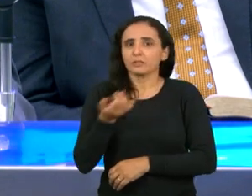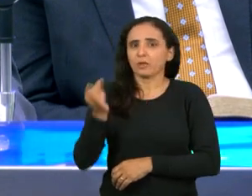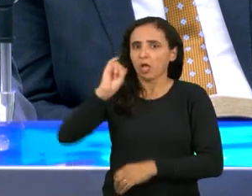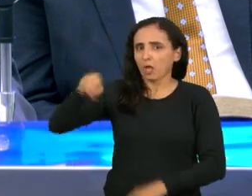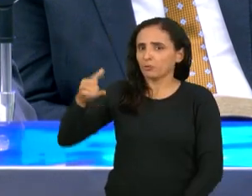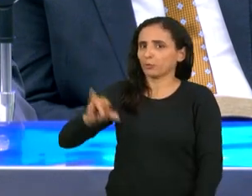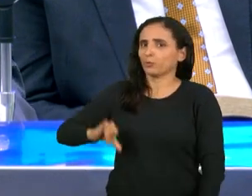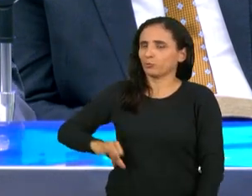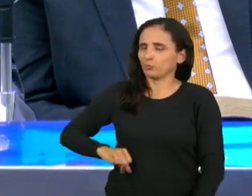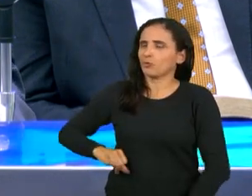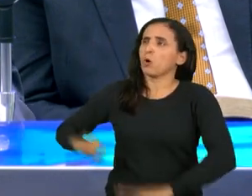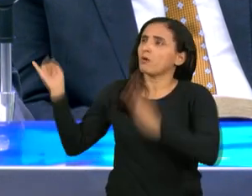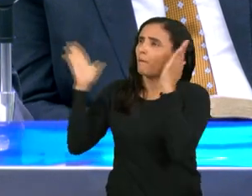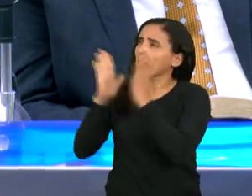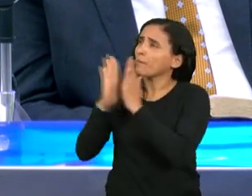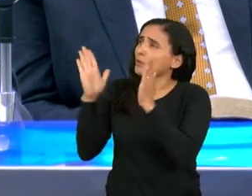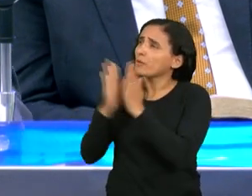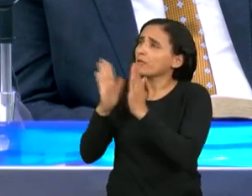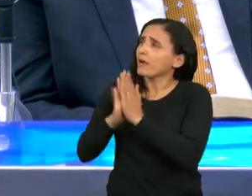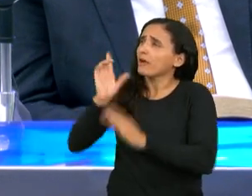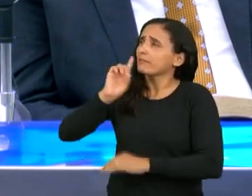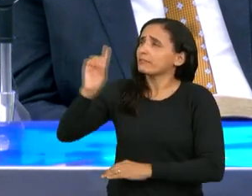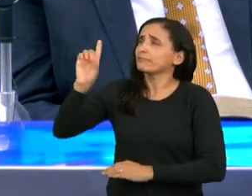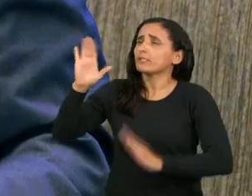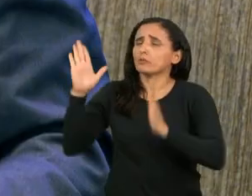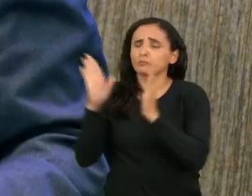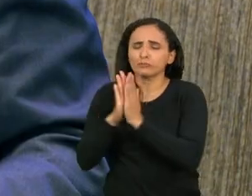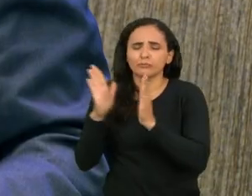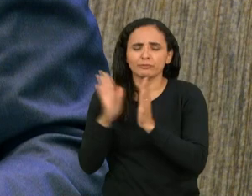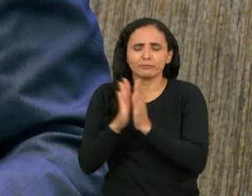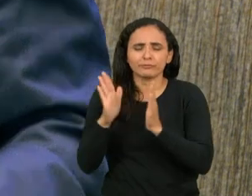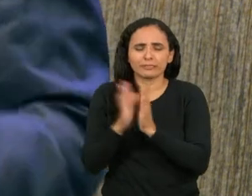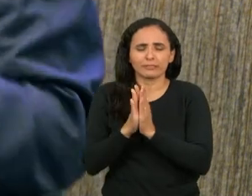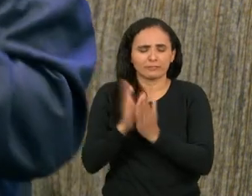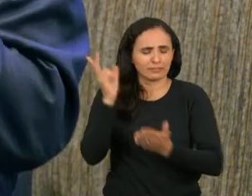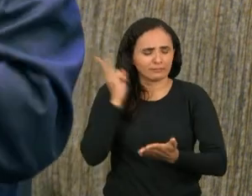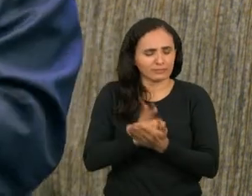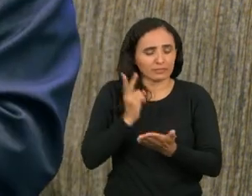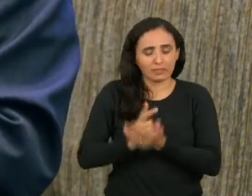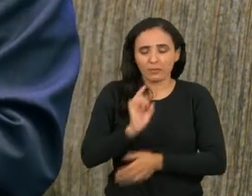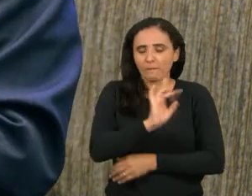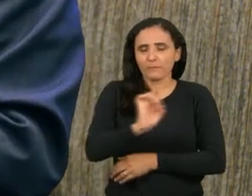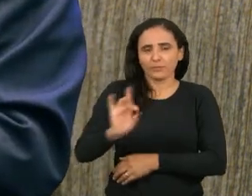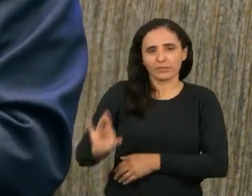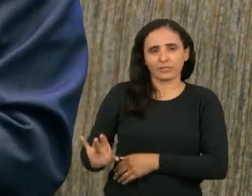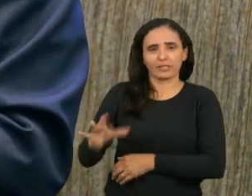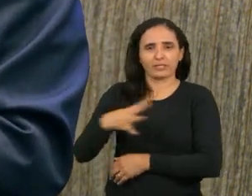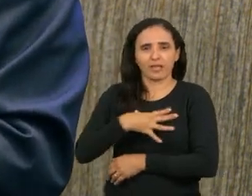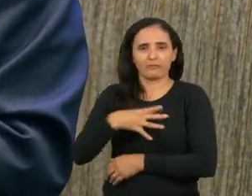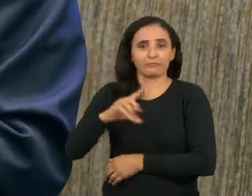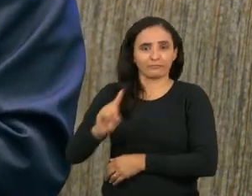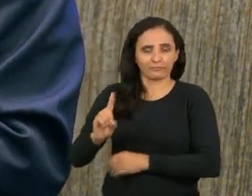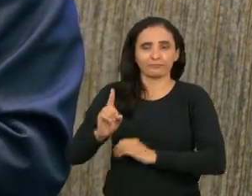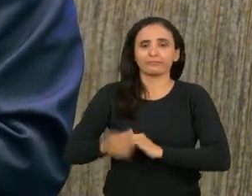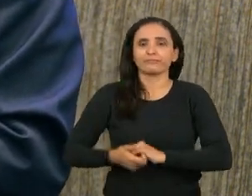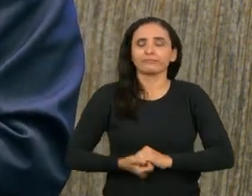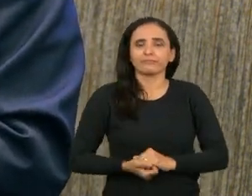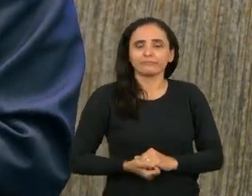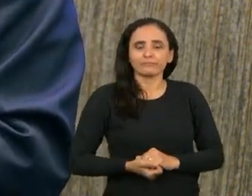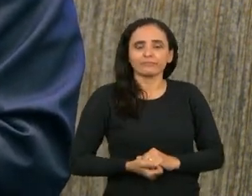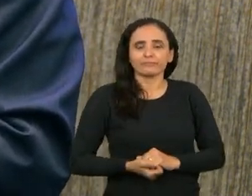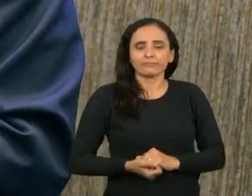e Jó tinha aquele cuidado de oferecer sacrifício por cada um diz a palavra de Deus